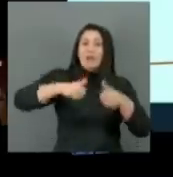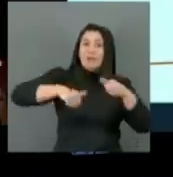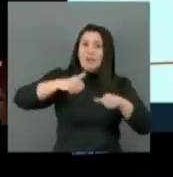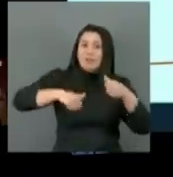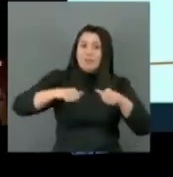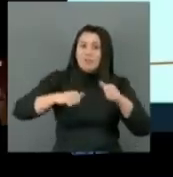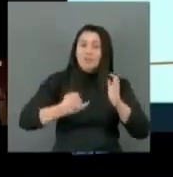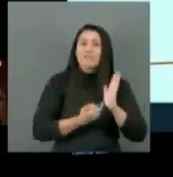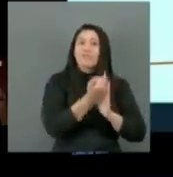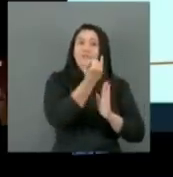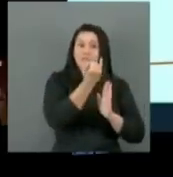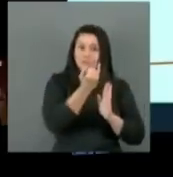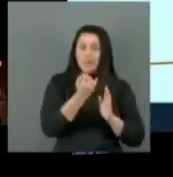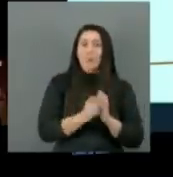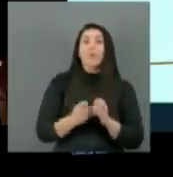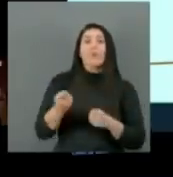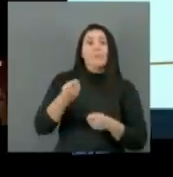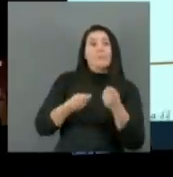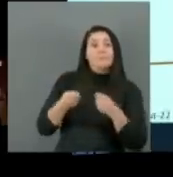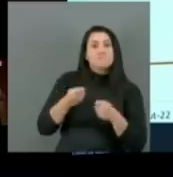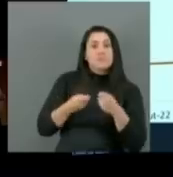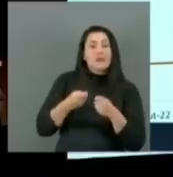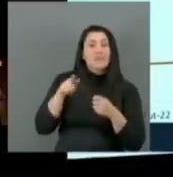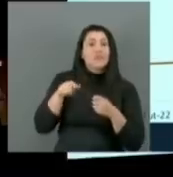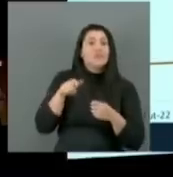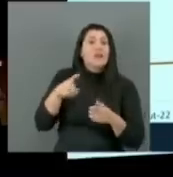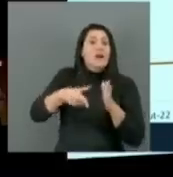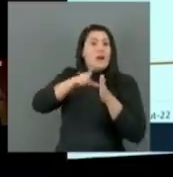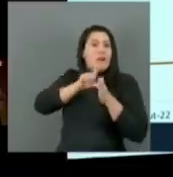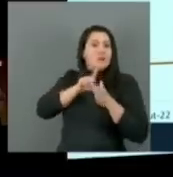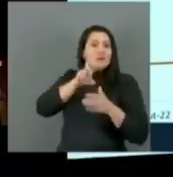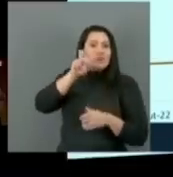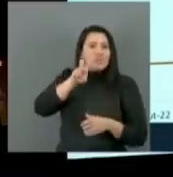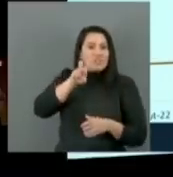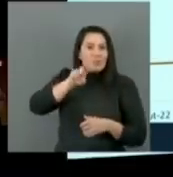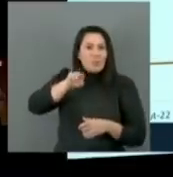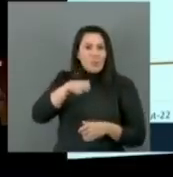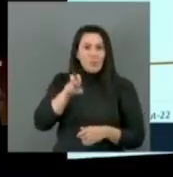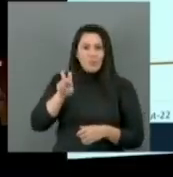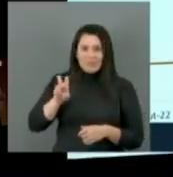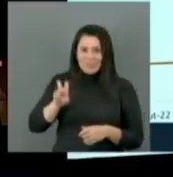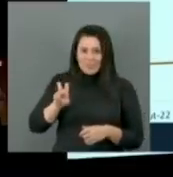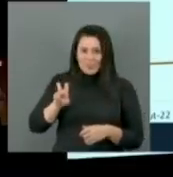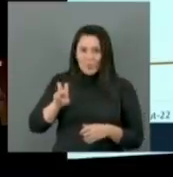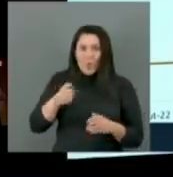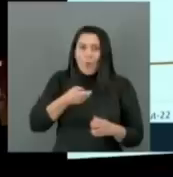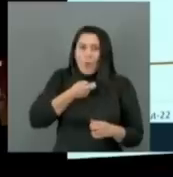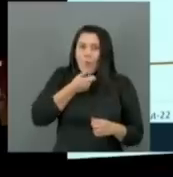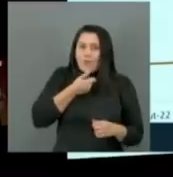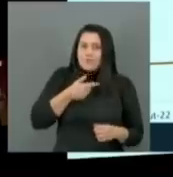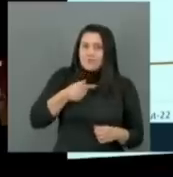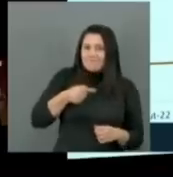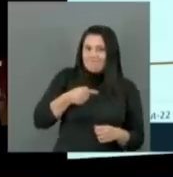pelo mercado. Então a gente via que no mercado a gente saiu ali de um patamar de 5,5%, foi para quase 7,5 e está oscilando aí